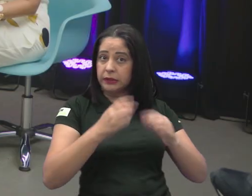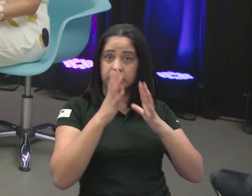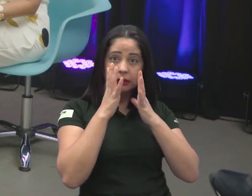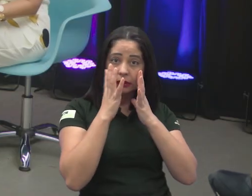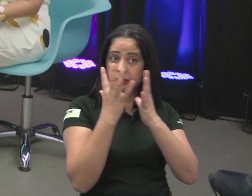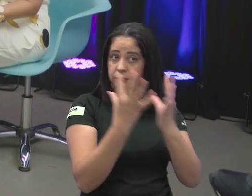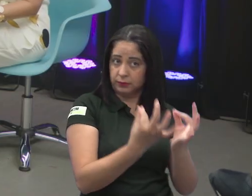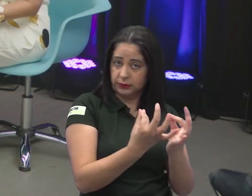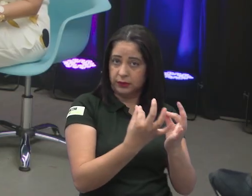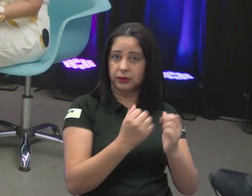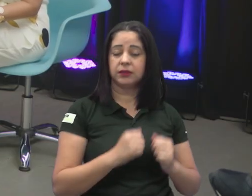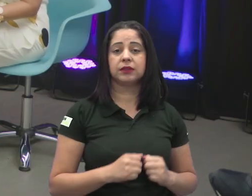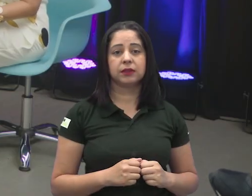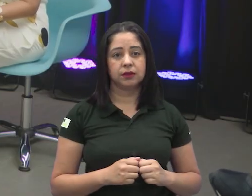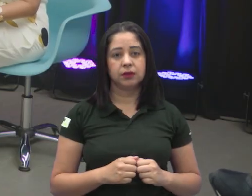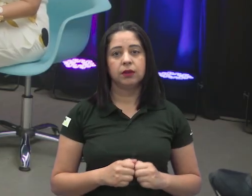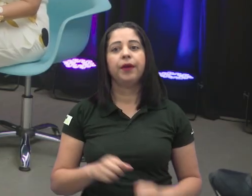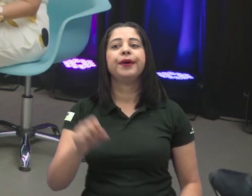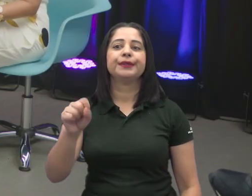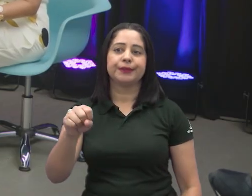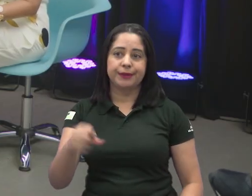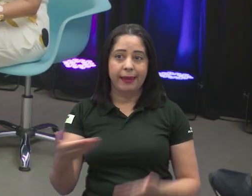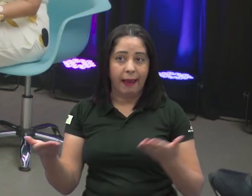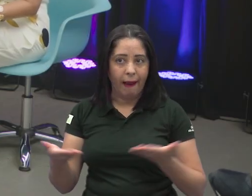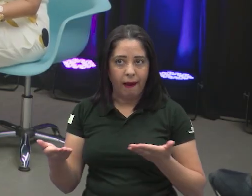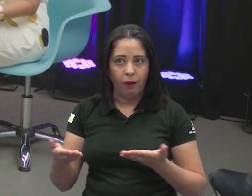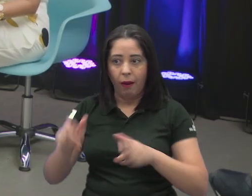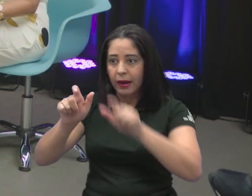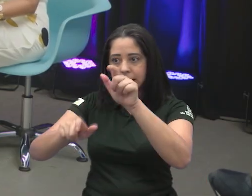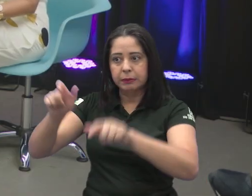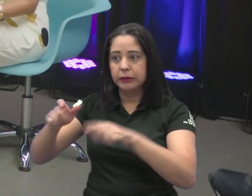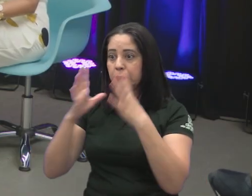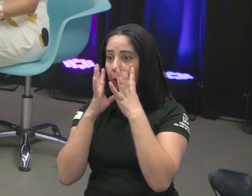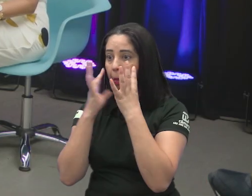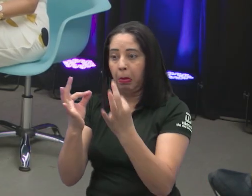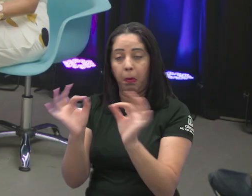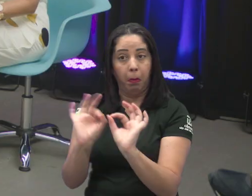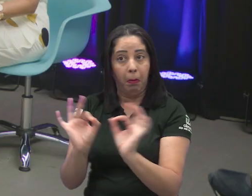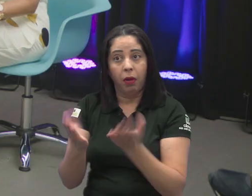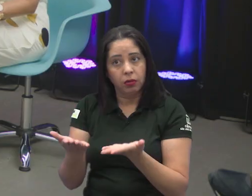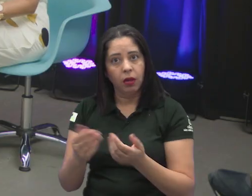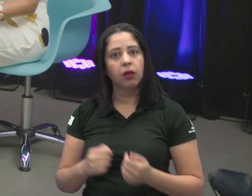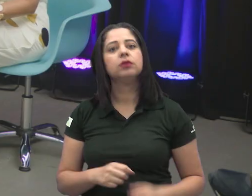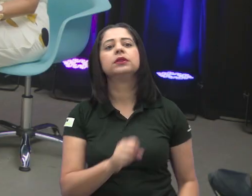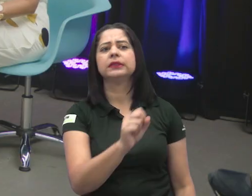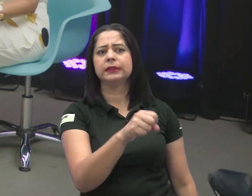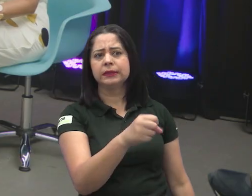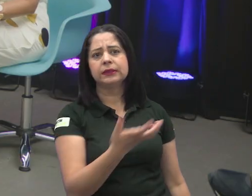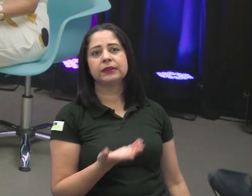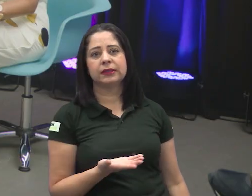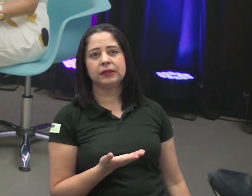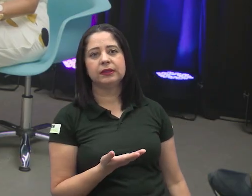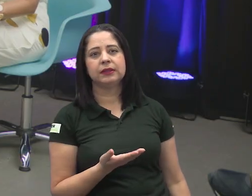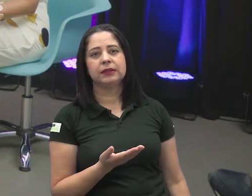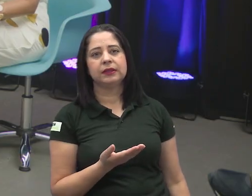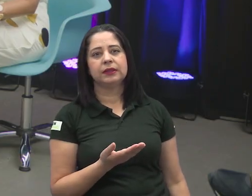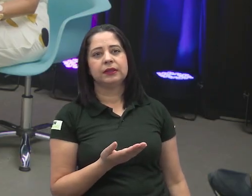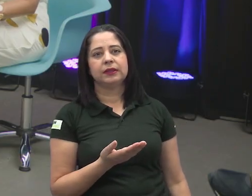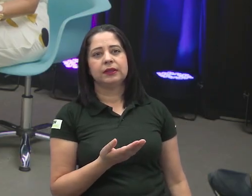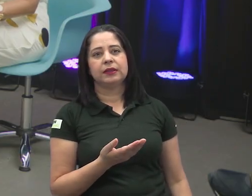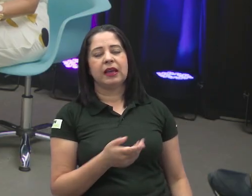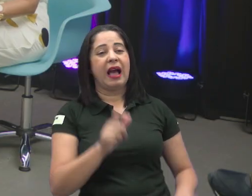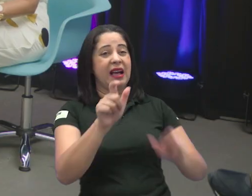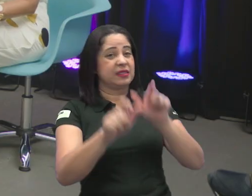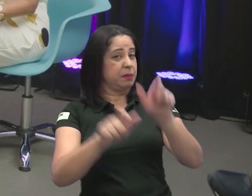atenção, senão, que é o que a gente está perdendo completamente, sim, né? A atenção do momento. O foco, né? Essa coisa da gente usar